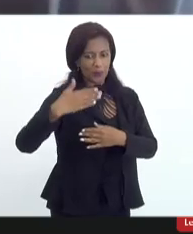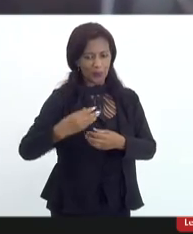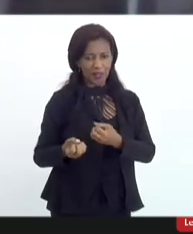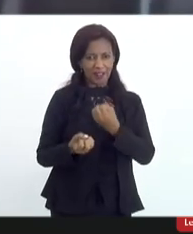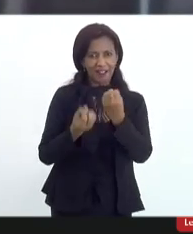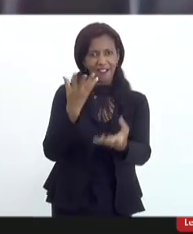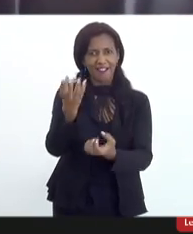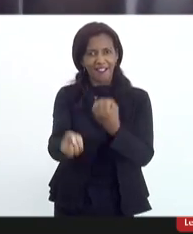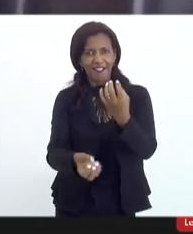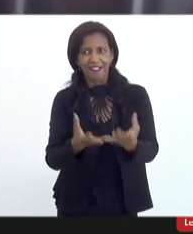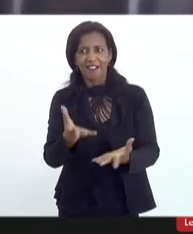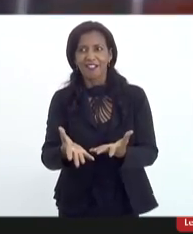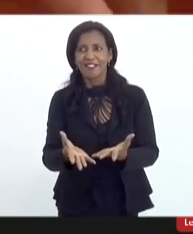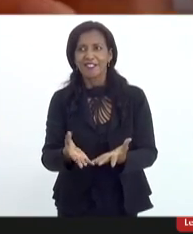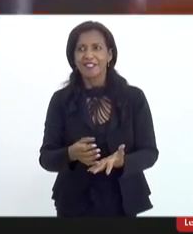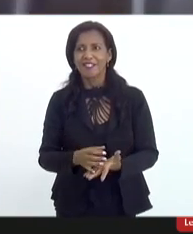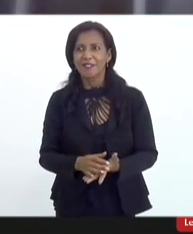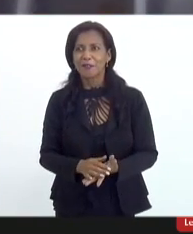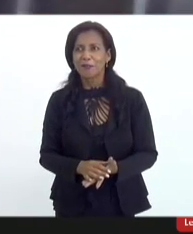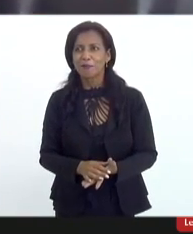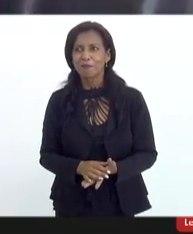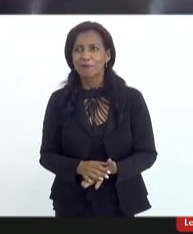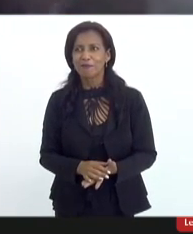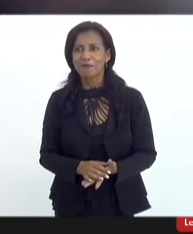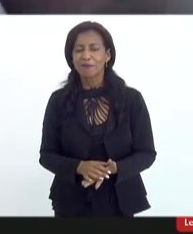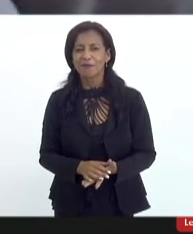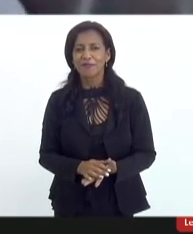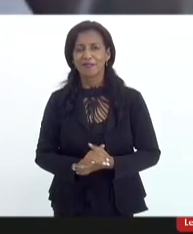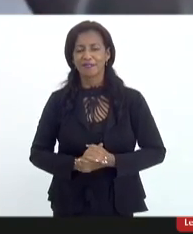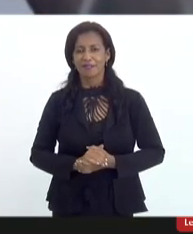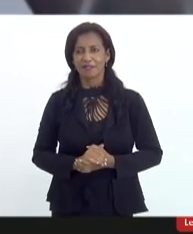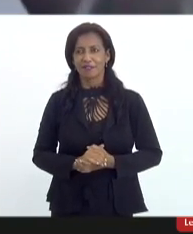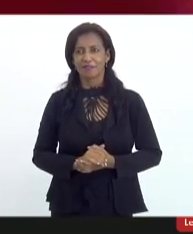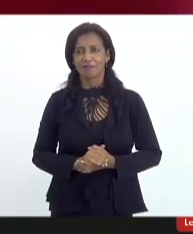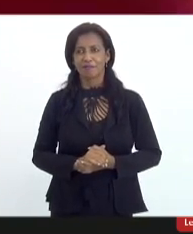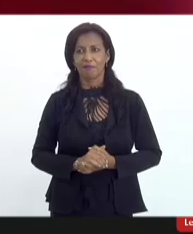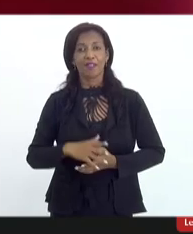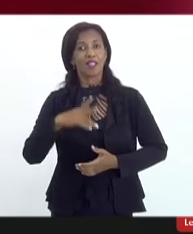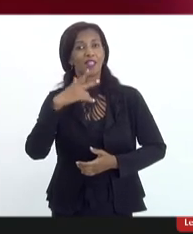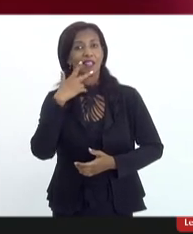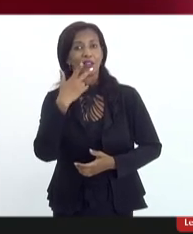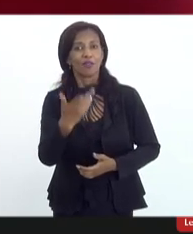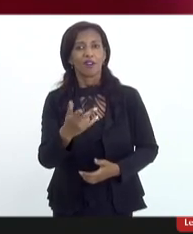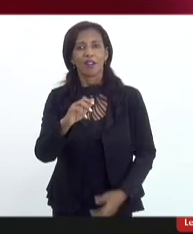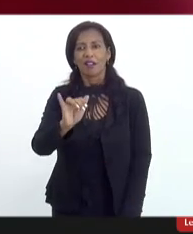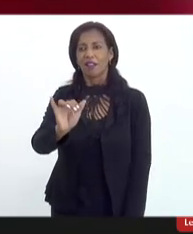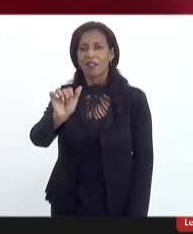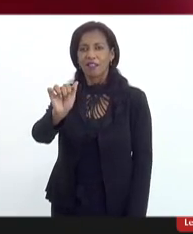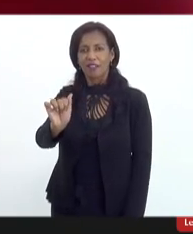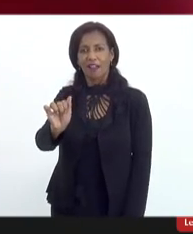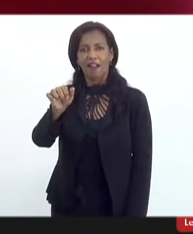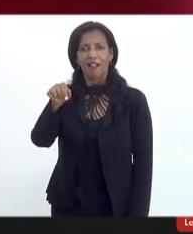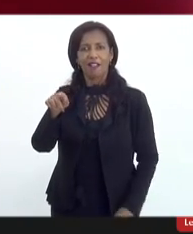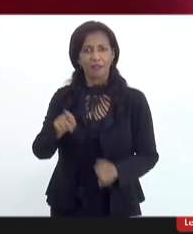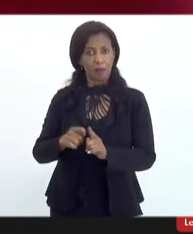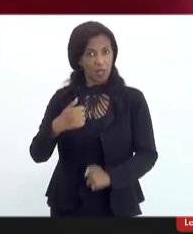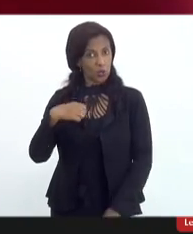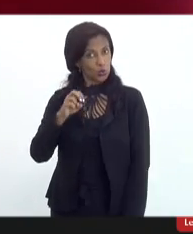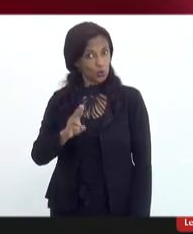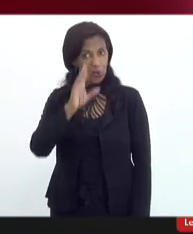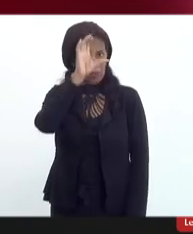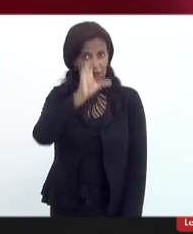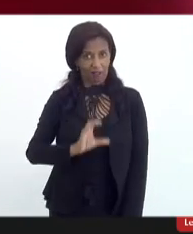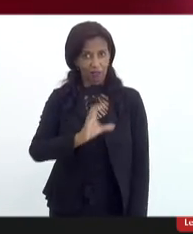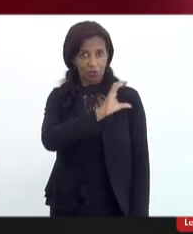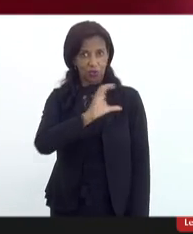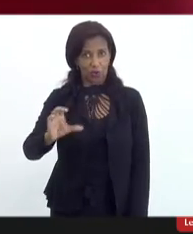dizer... vai, continue que eu quero dar um pitacozinho aí. E quero dizer para a Adriana Dinanã, eu sou católica,